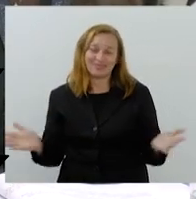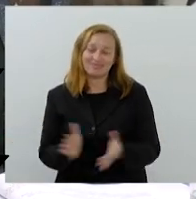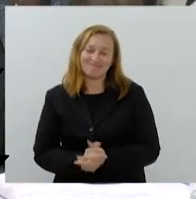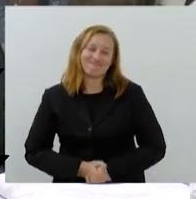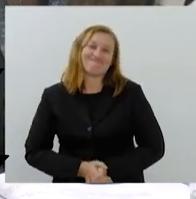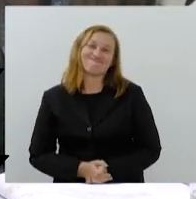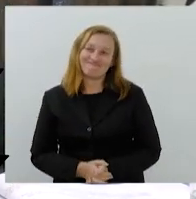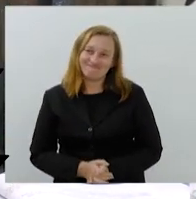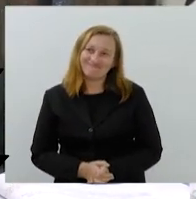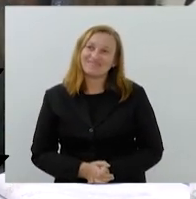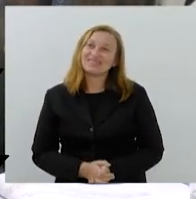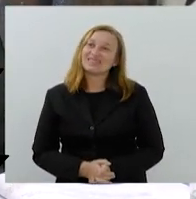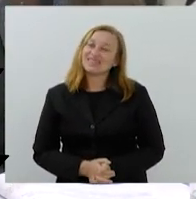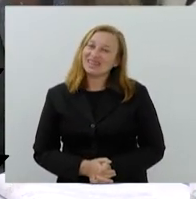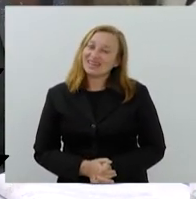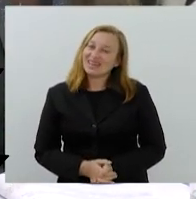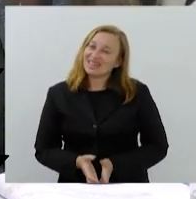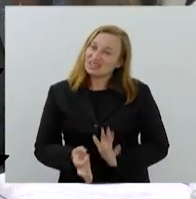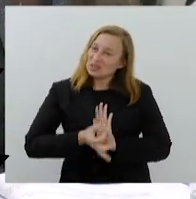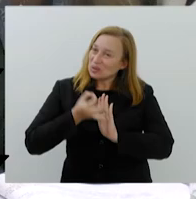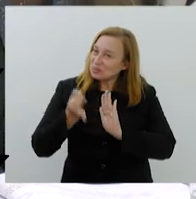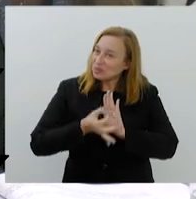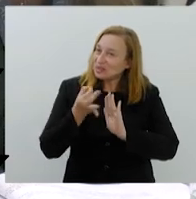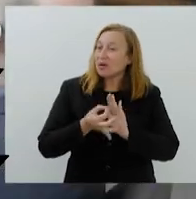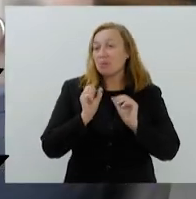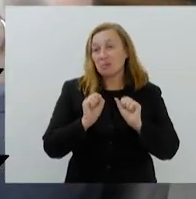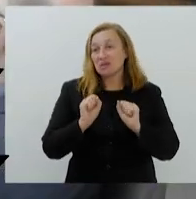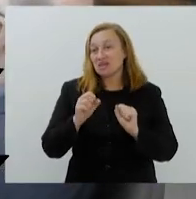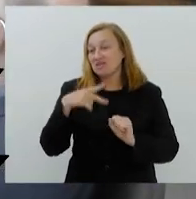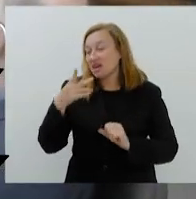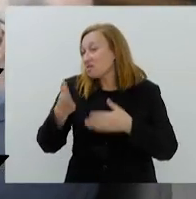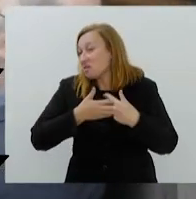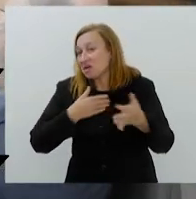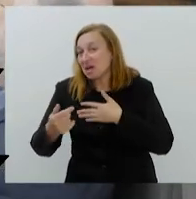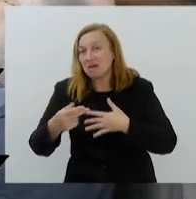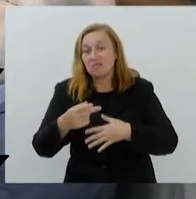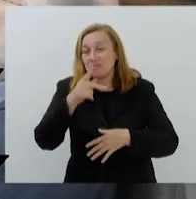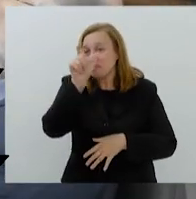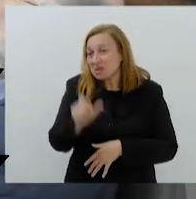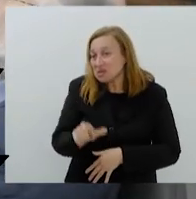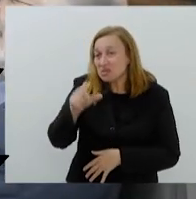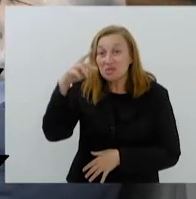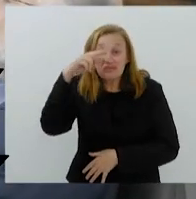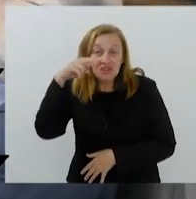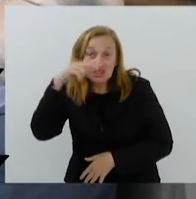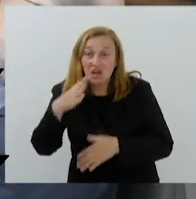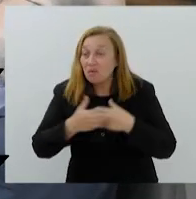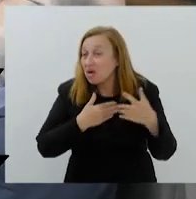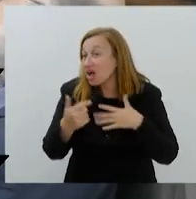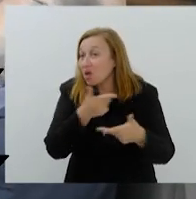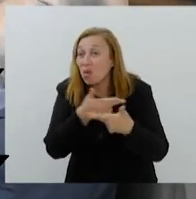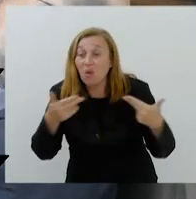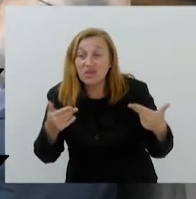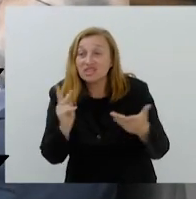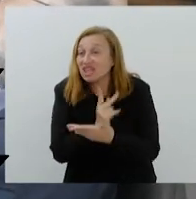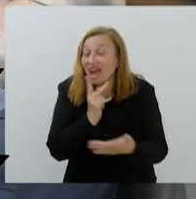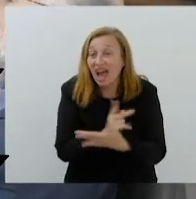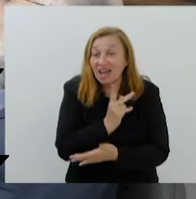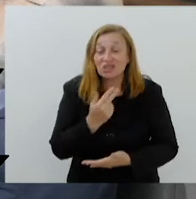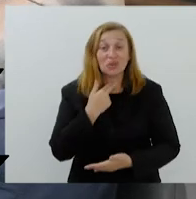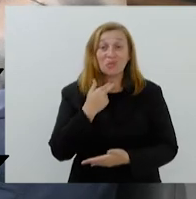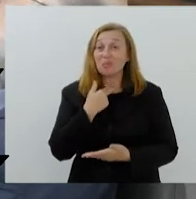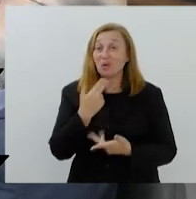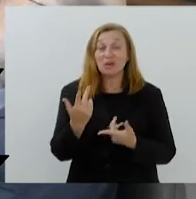chega a ser... Esse argumento pode ser levantado por qualquer um que é investigado sobre qualquer coisa, qualquer poluição. Não pode investigar porque